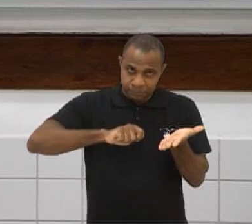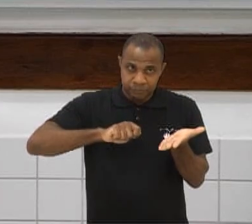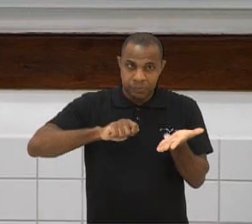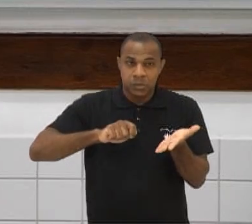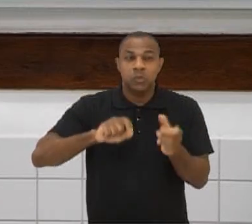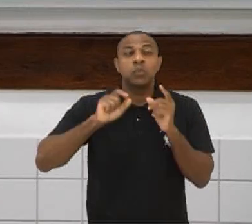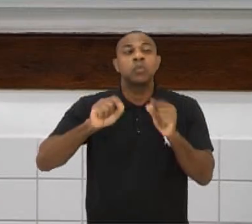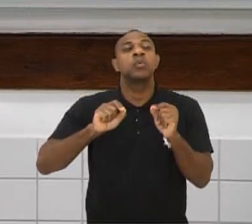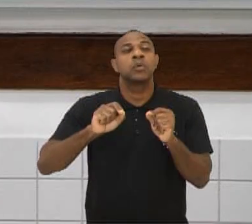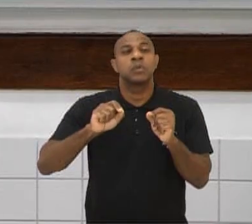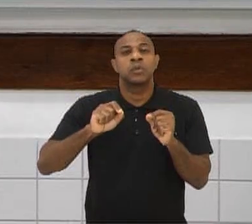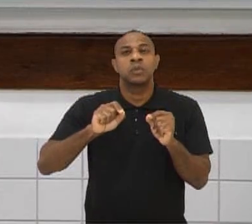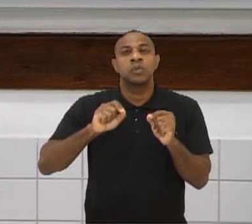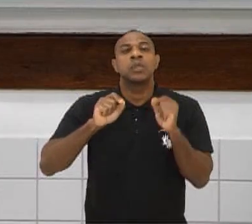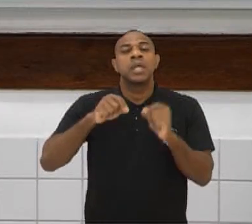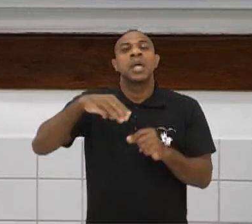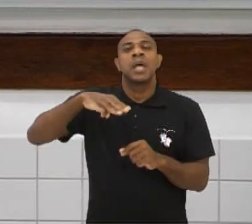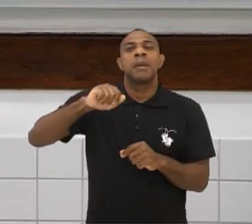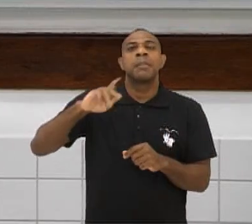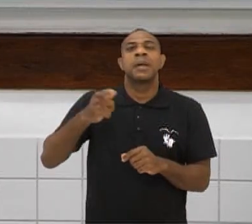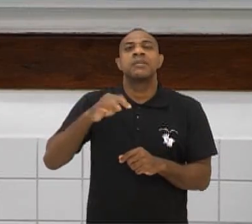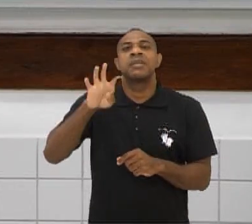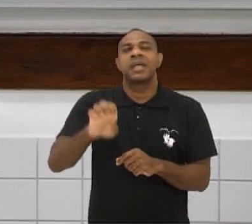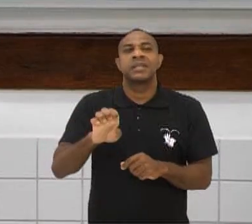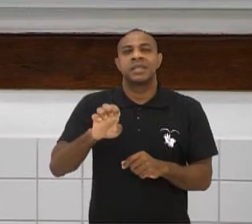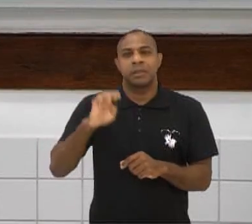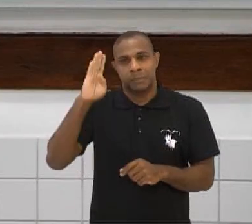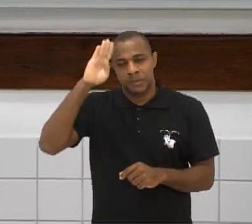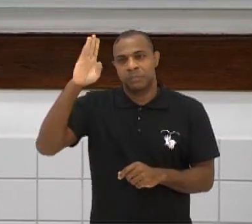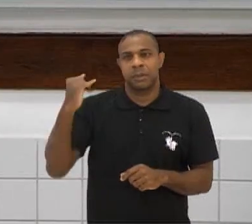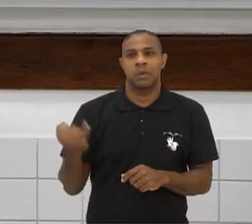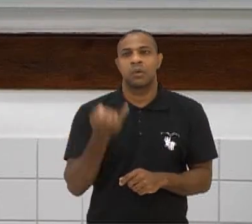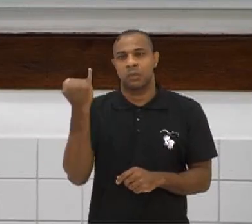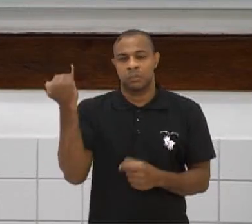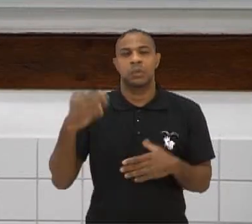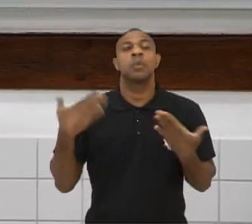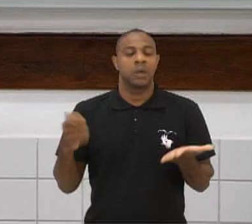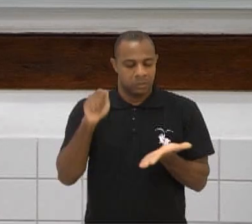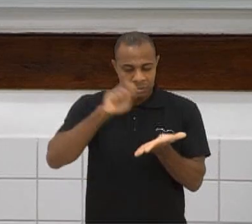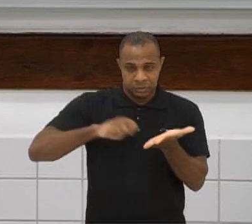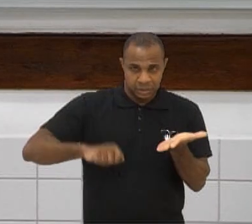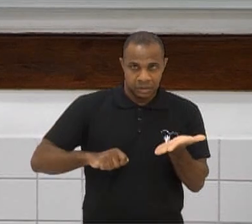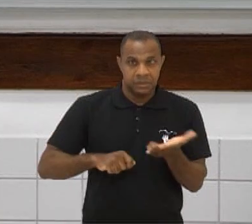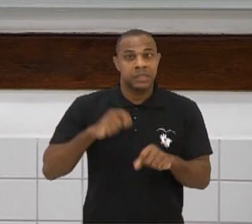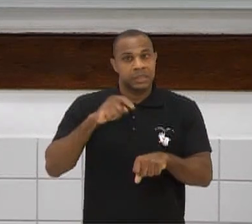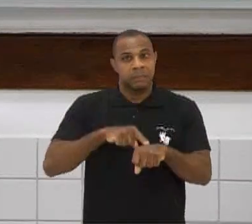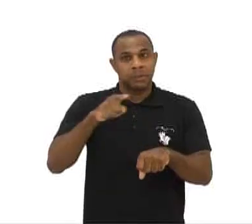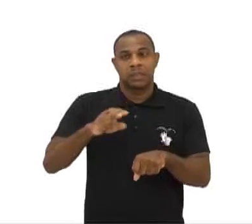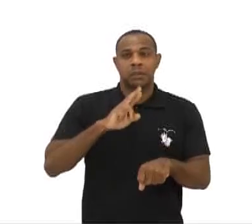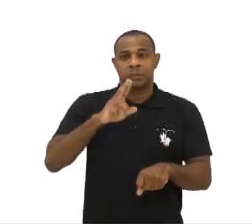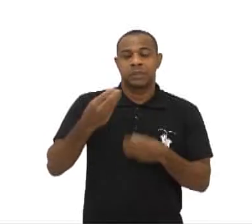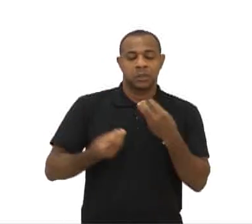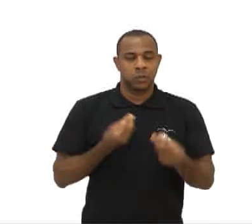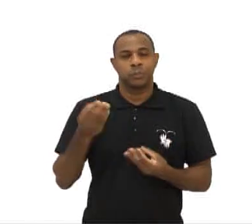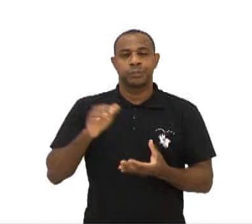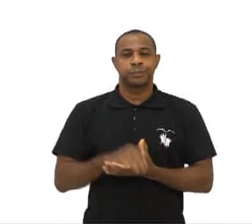o que a gente considera manchete aqui, tá? Um tempo para vocês responderem aí a primeira atividade dessa aula.